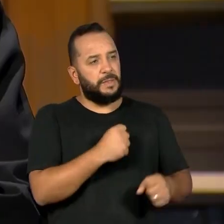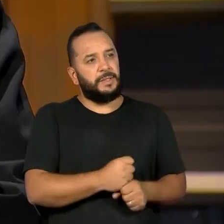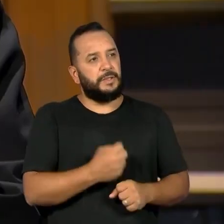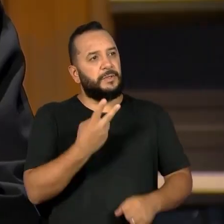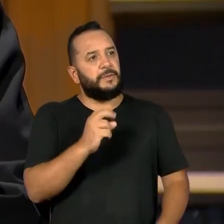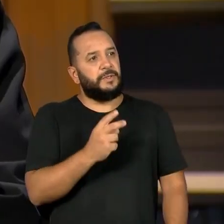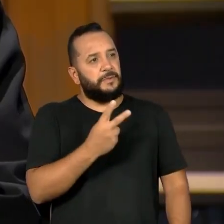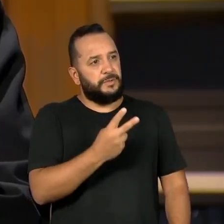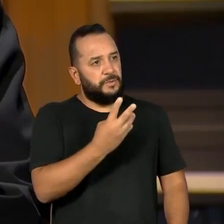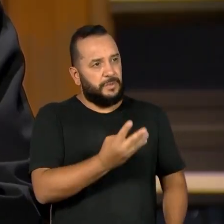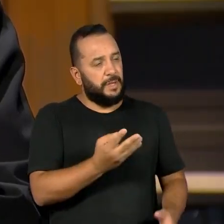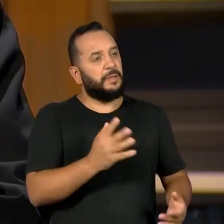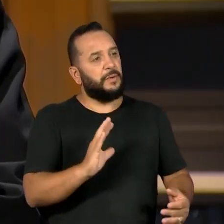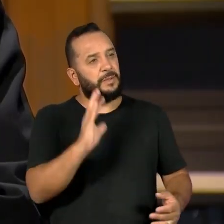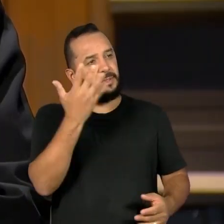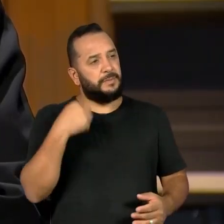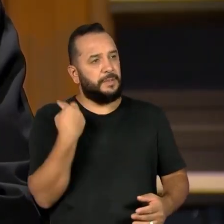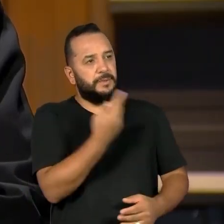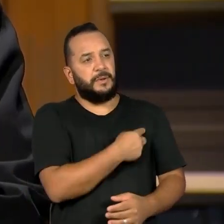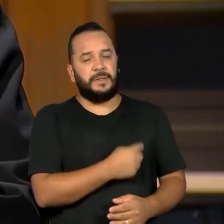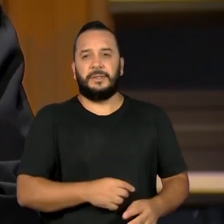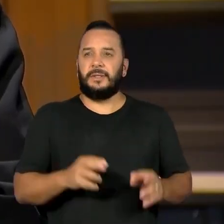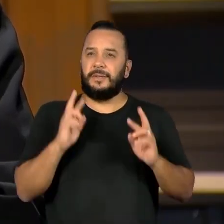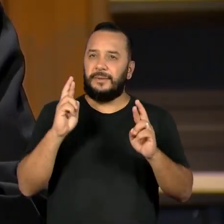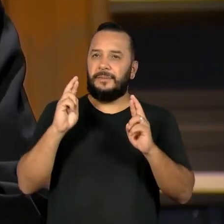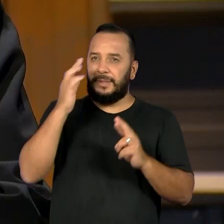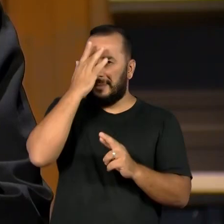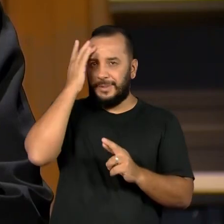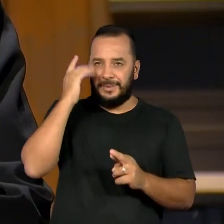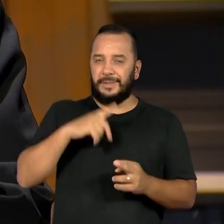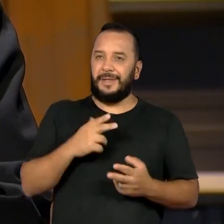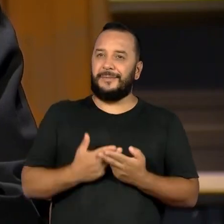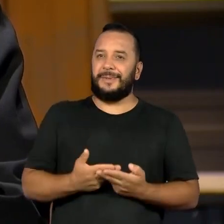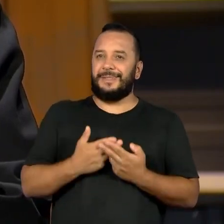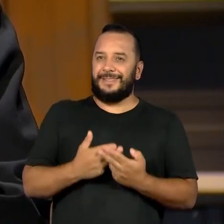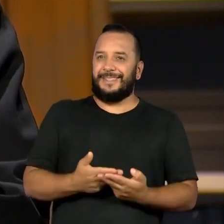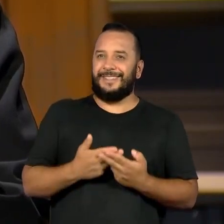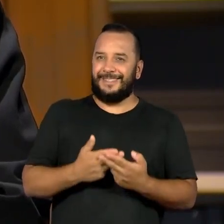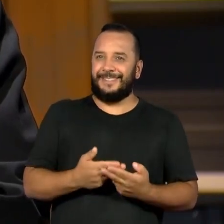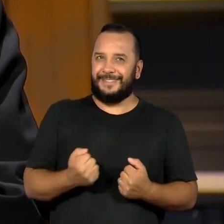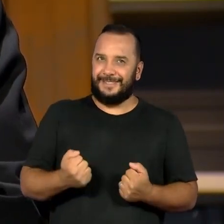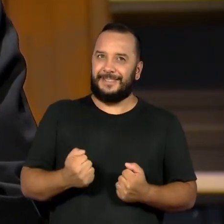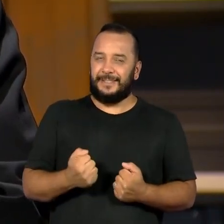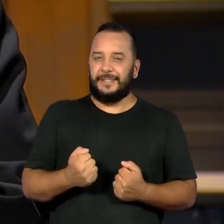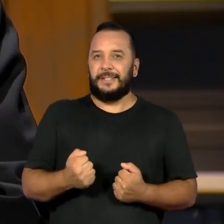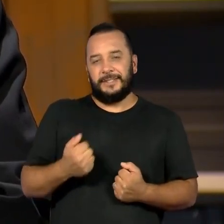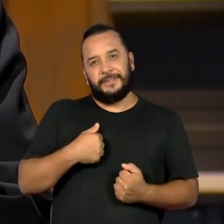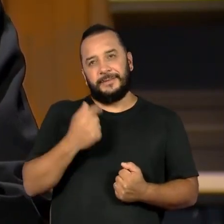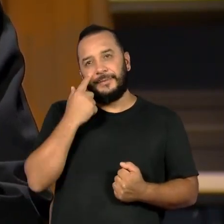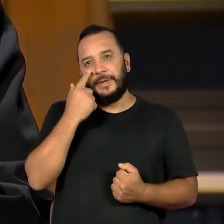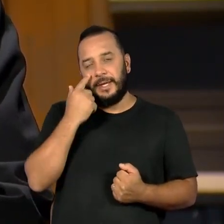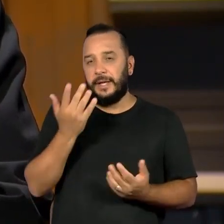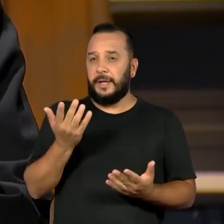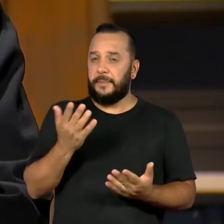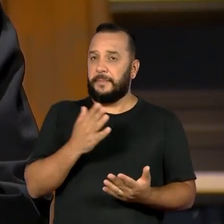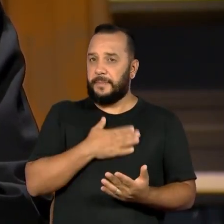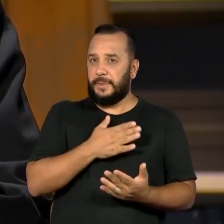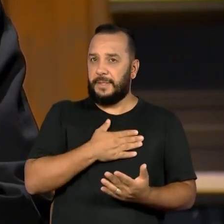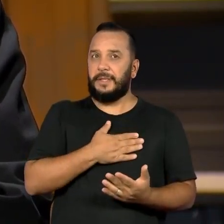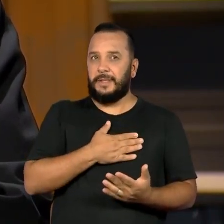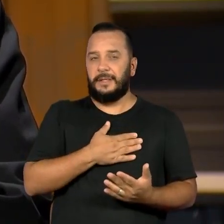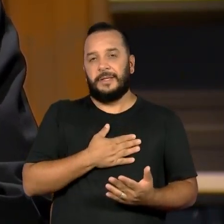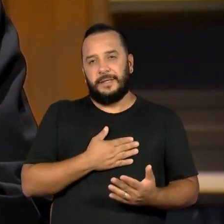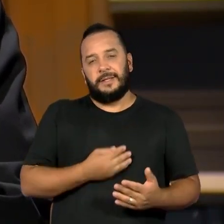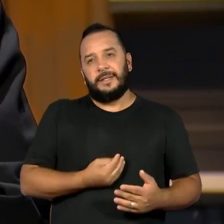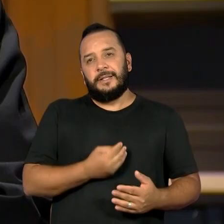gente espero que as pessoas tenham paciência de encarar a minha a minha navegação ali no fundo eu uso o mar